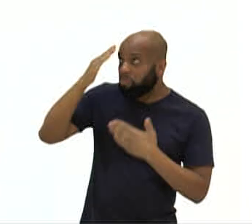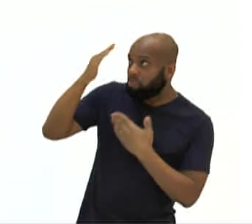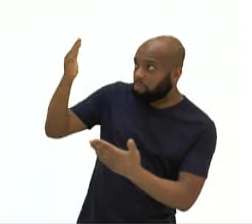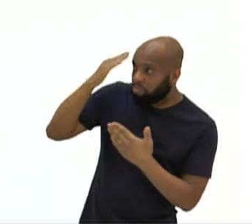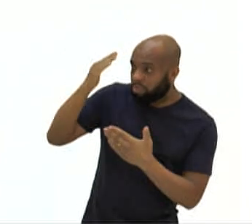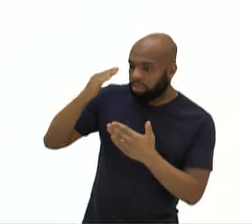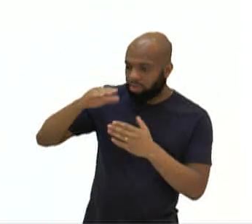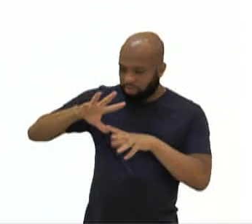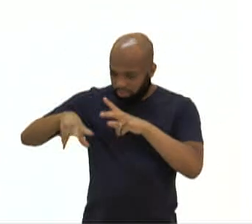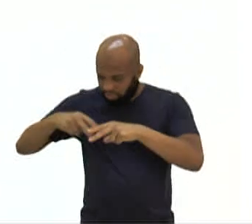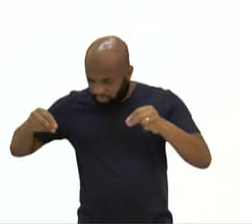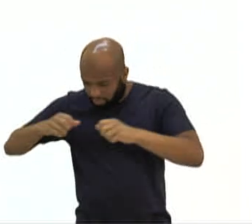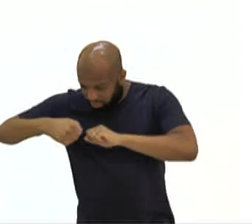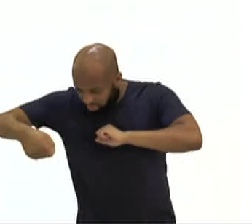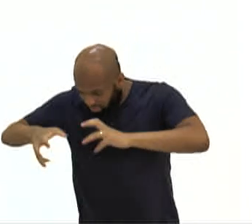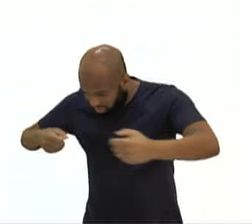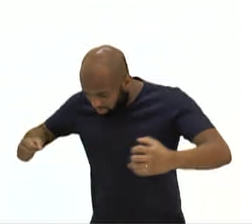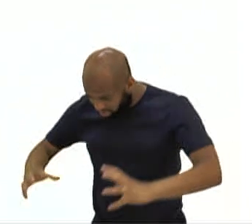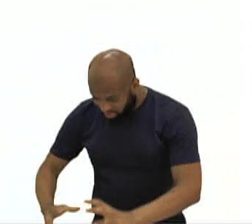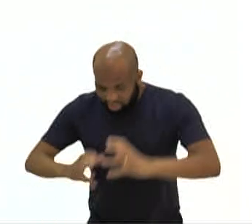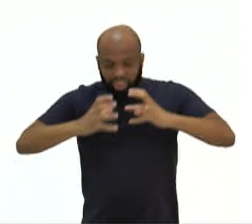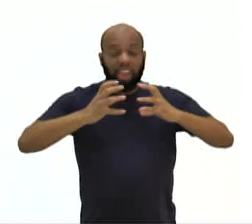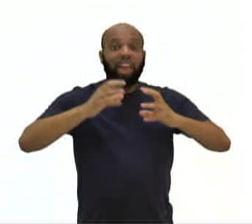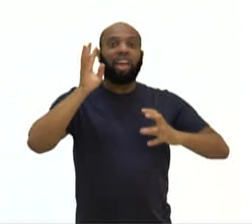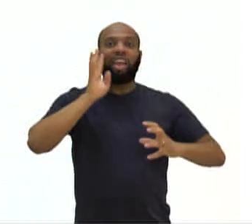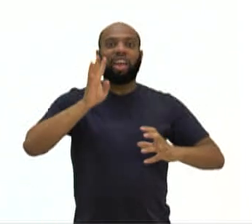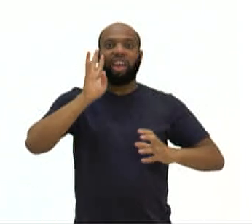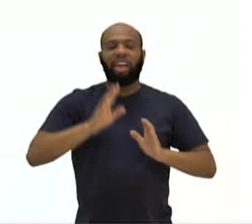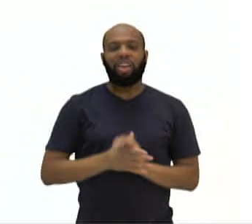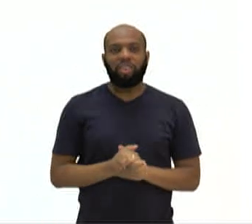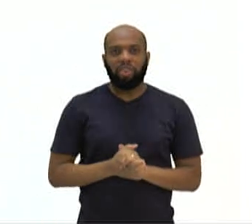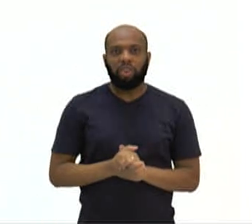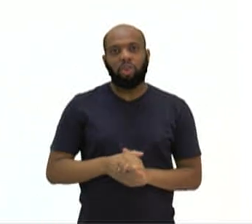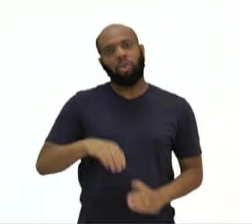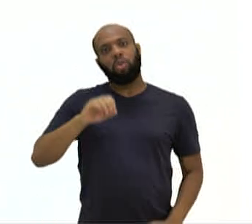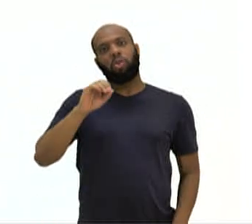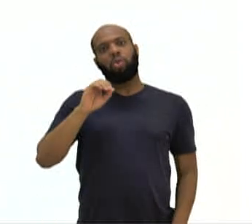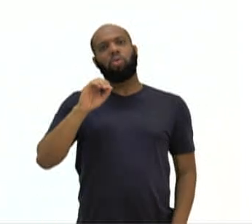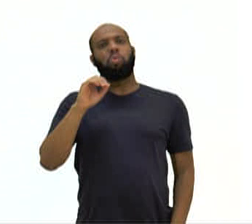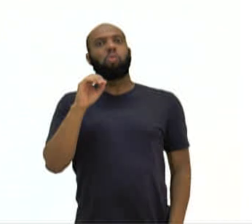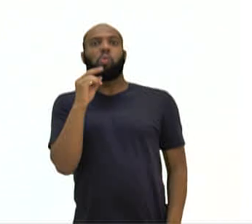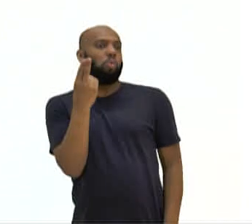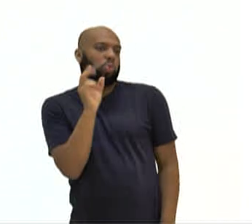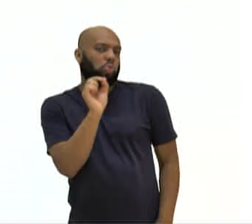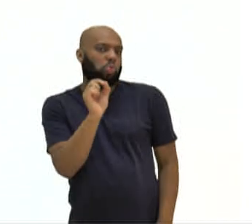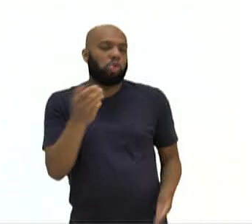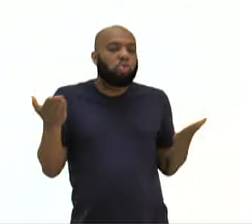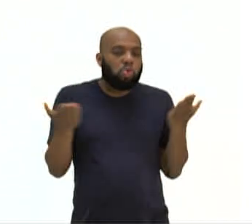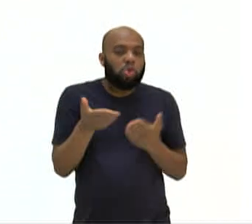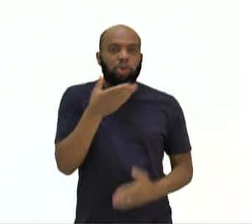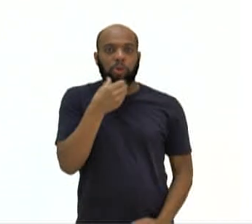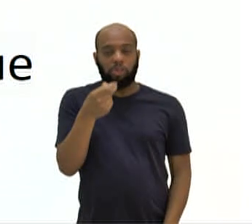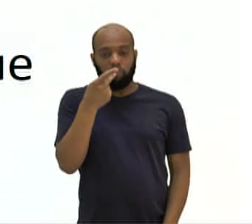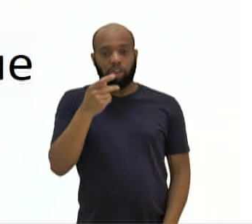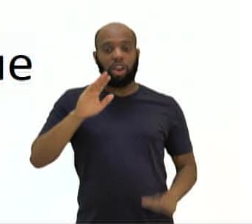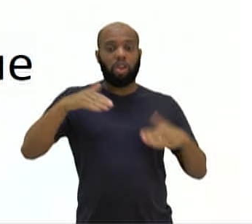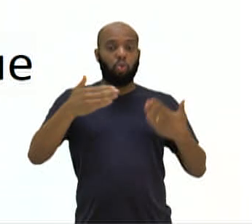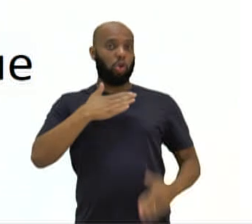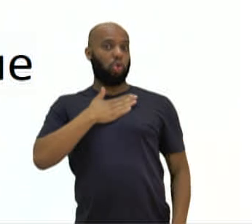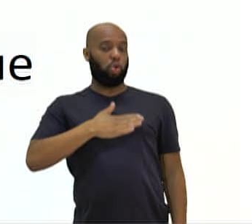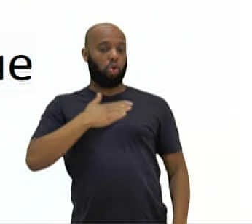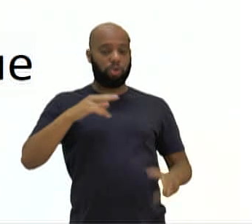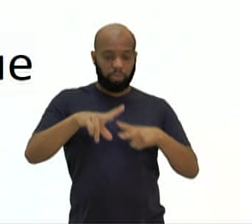bola e disse, legal. Ou o que os garotos dizem hoje em dia quando gostam do